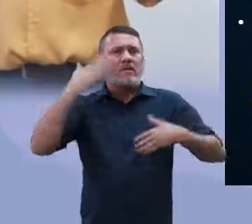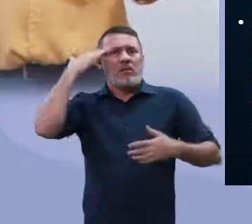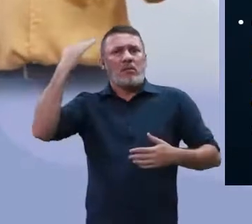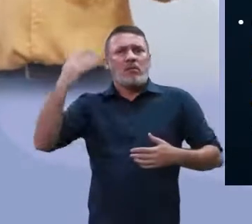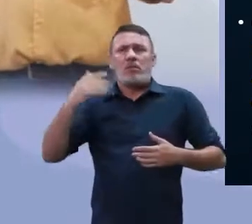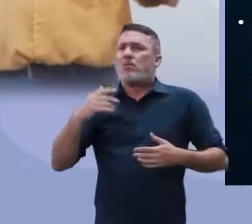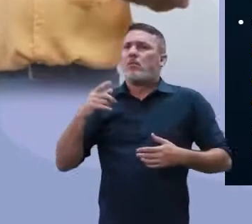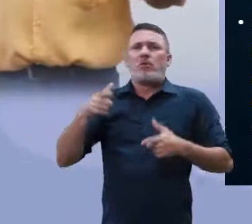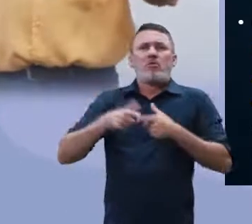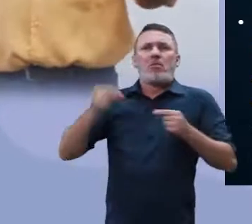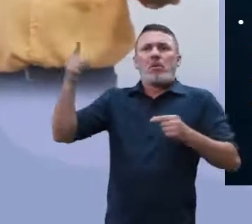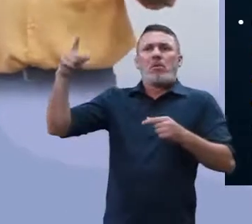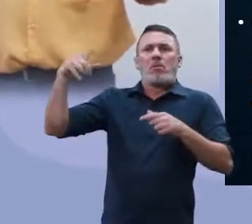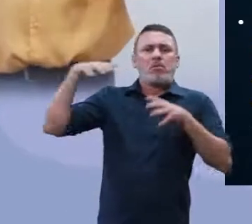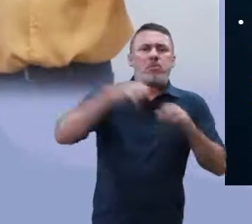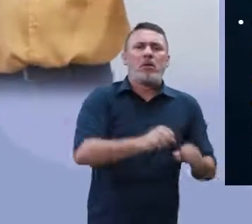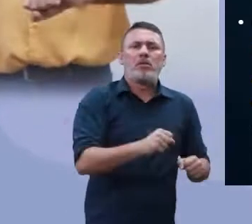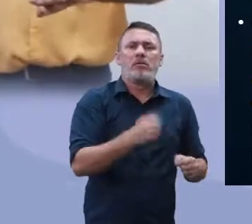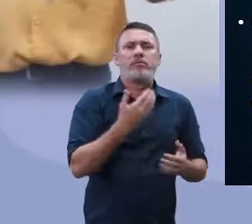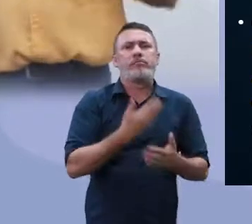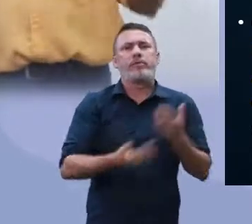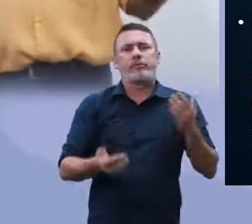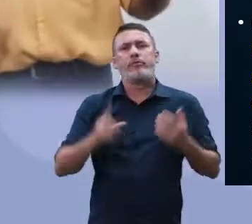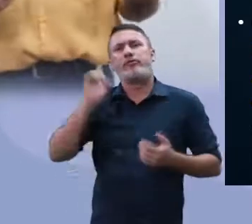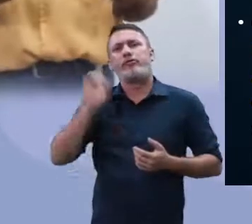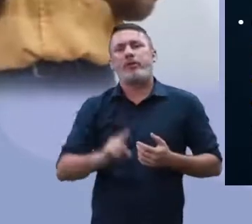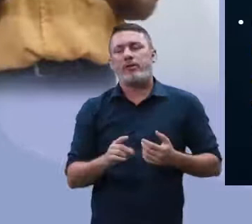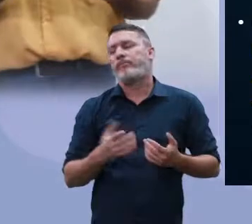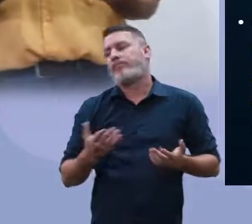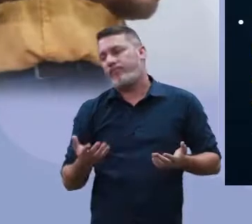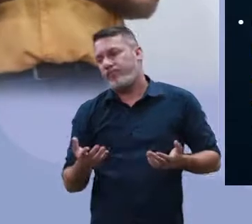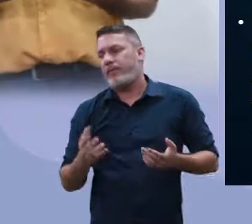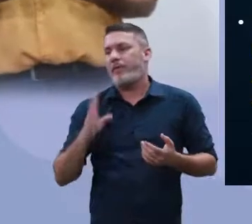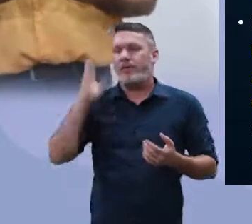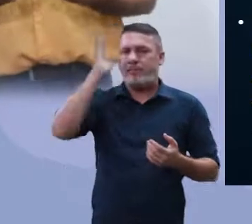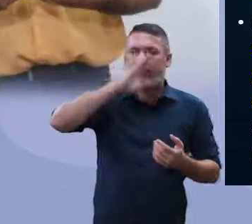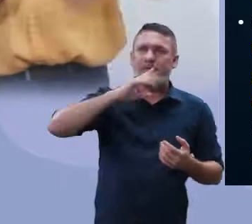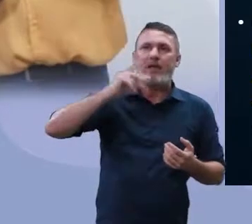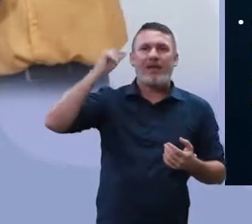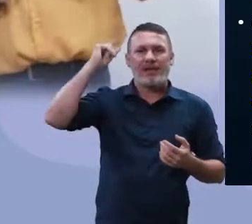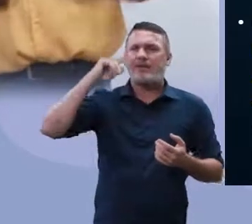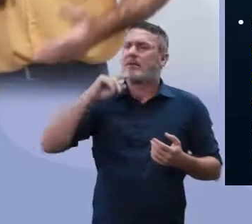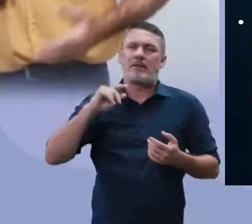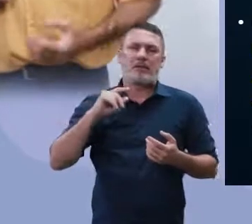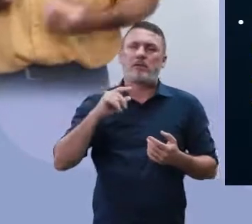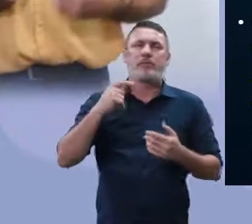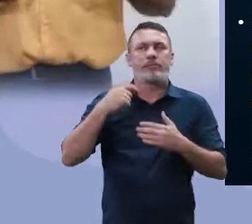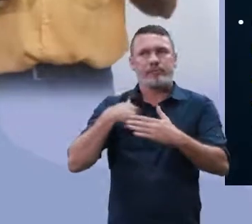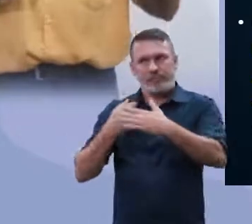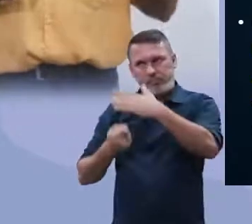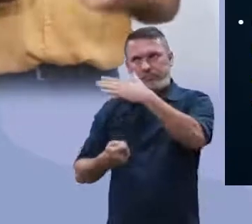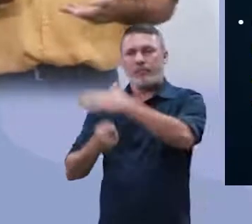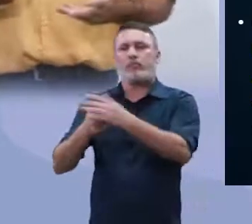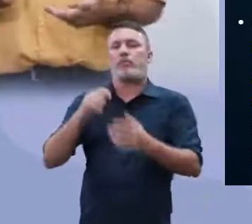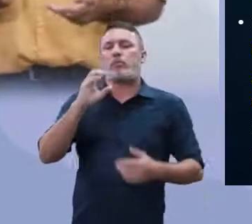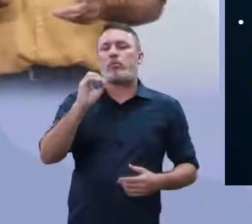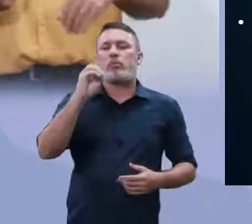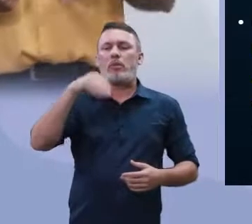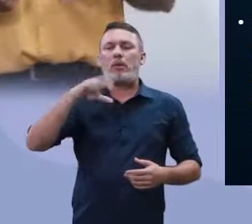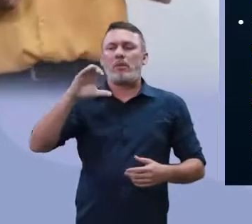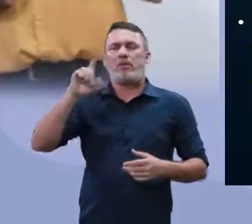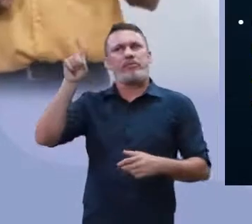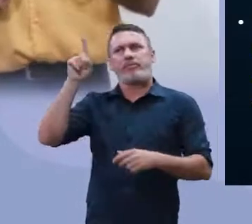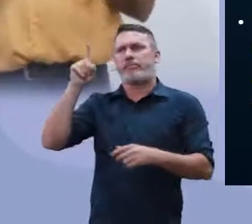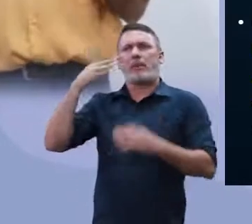comercializar se não pagasse direitos autorais. E aí foi quando, né, o Brasil, à época, entrou na OMC com uma quebra de